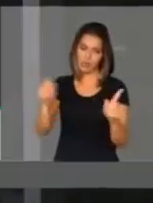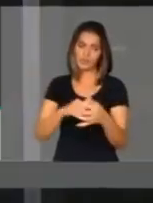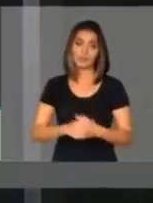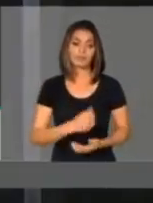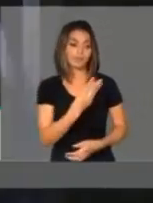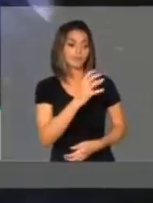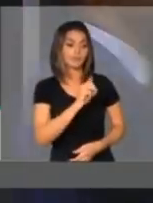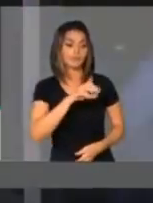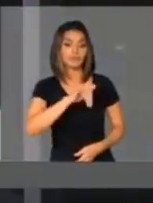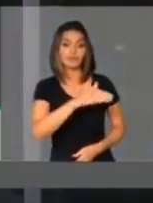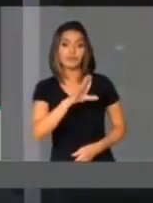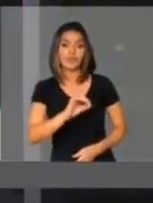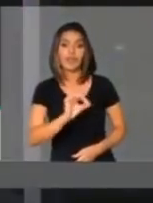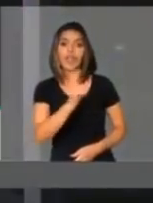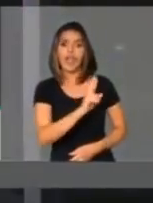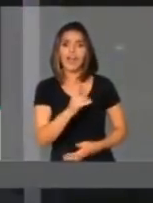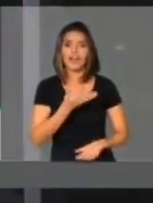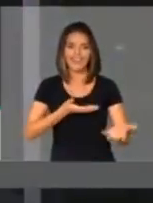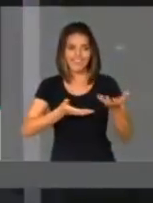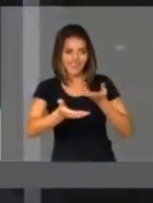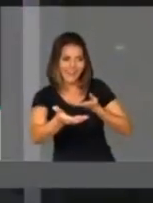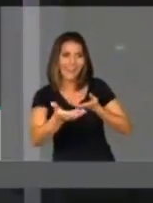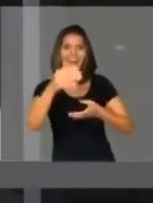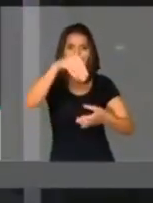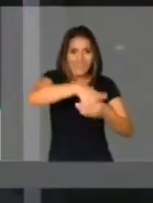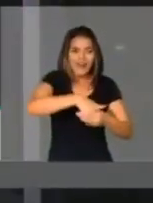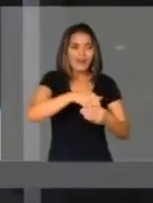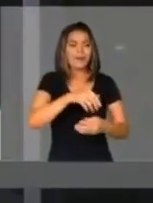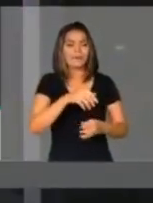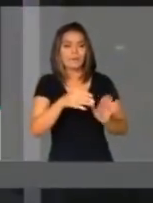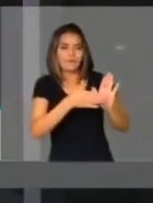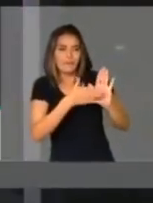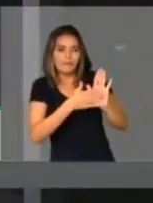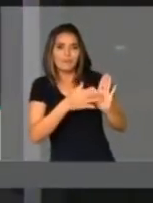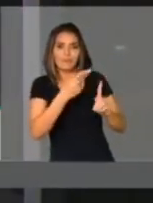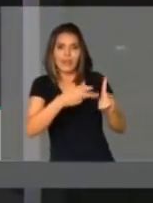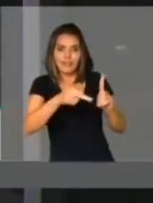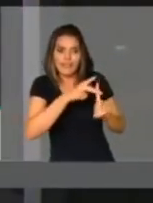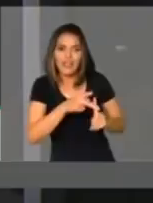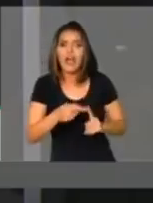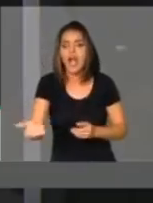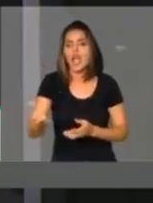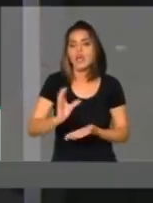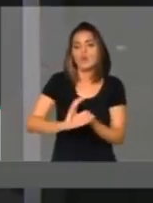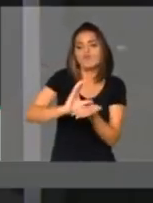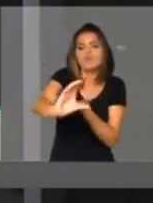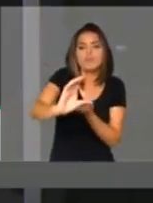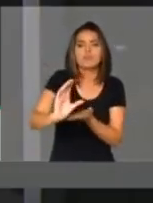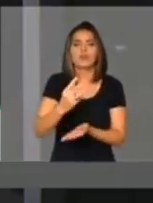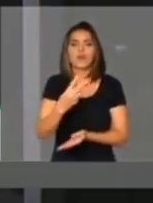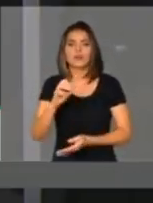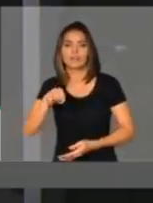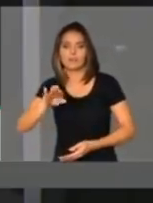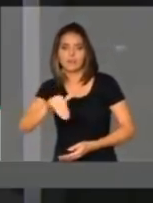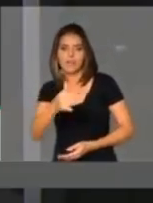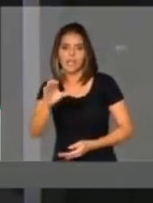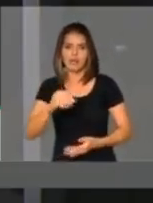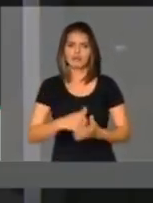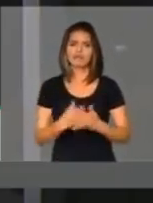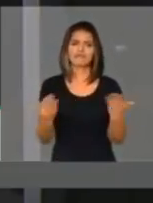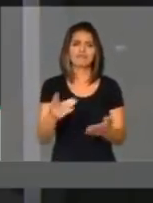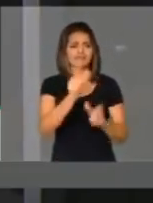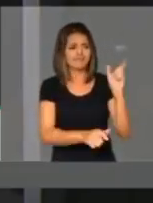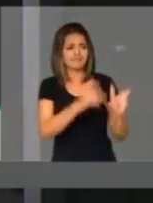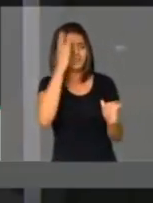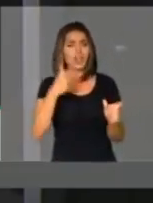milhões de reais para votar a Previdência. Os parlamentares que dão a cara para votar a reforma previdenciária, os parlamentares que se posicionam a favor da